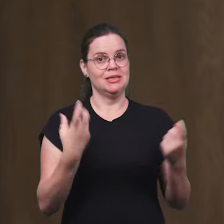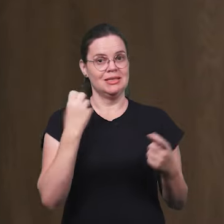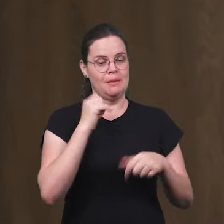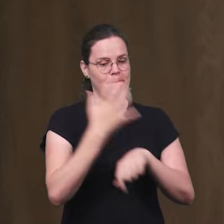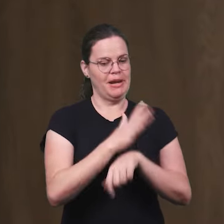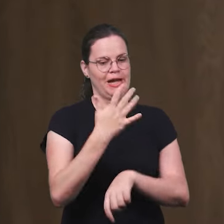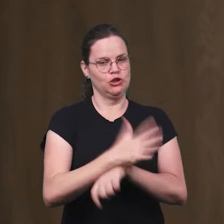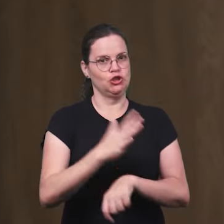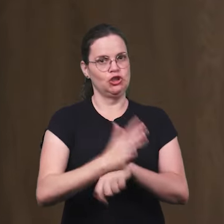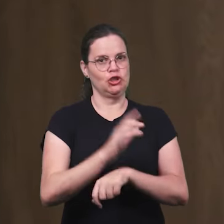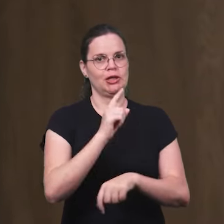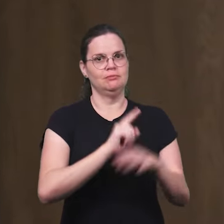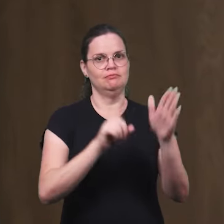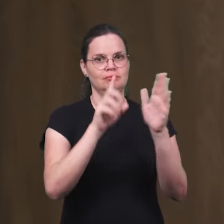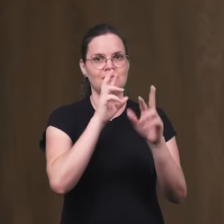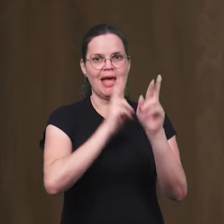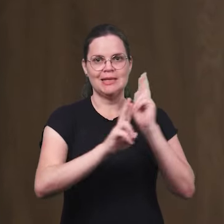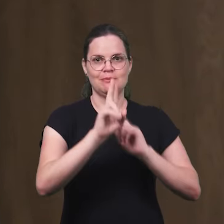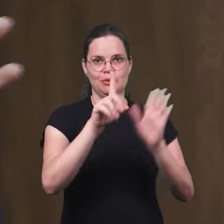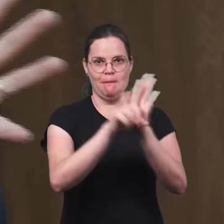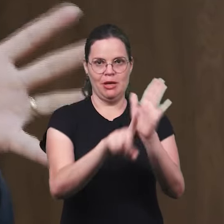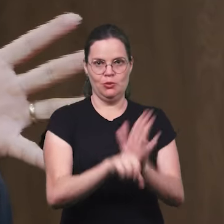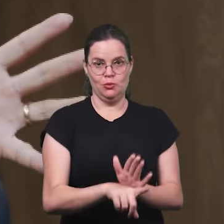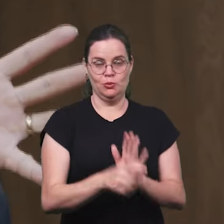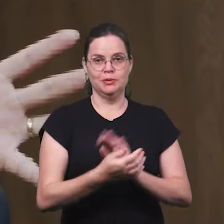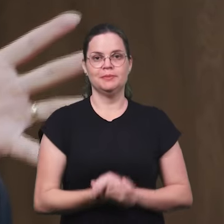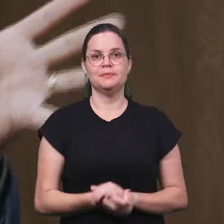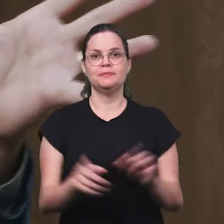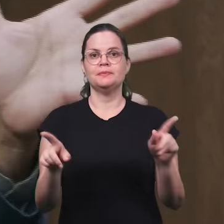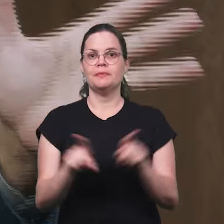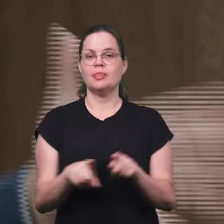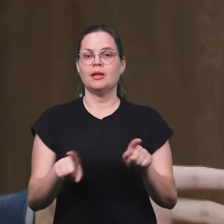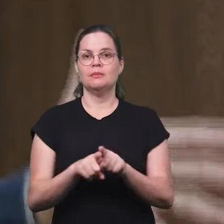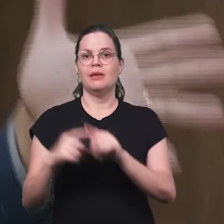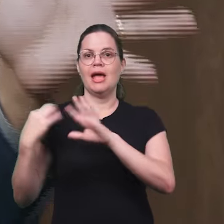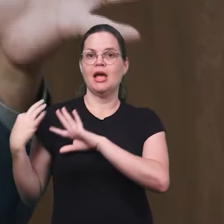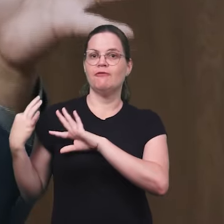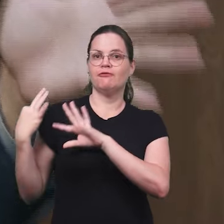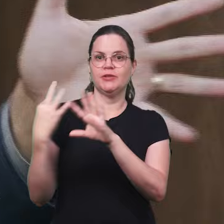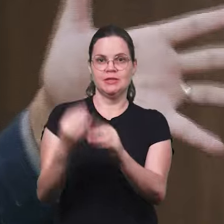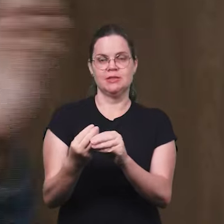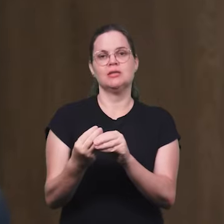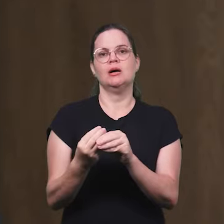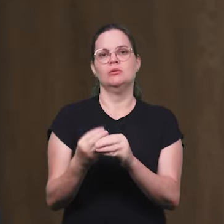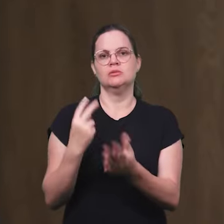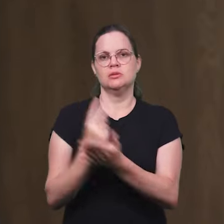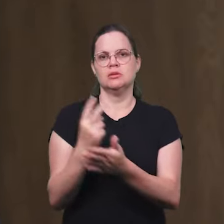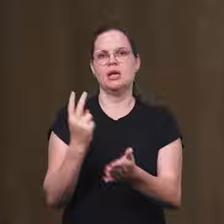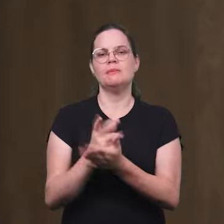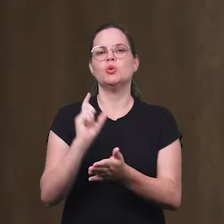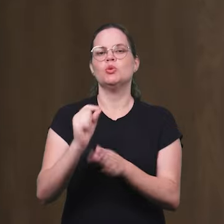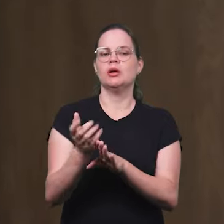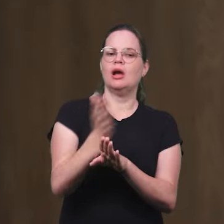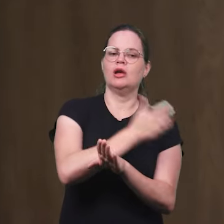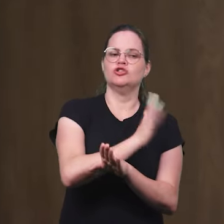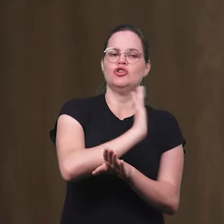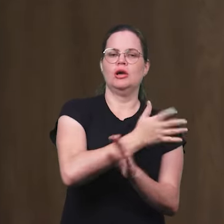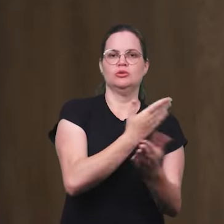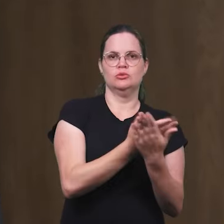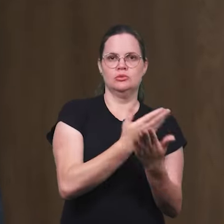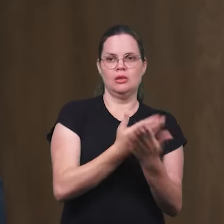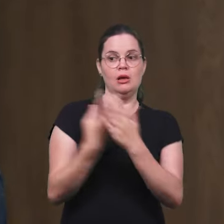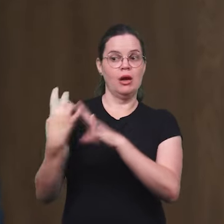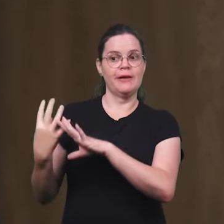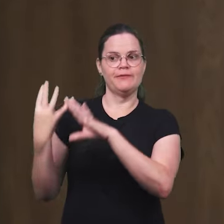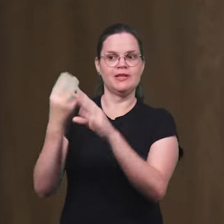na nossa preparação. E também é fundamental que a gente revise frequentemente o que a gente estudou. Por quê,